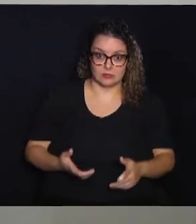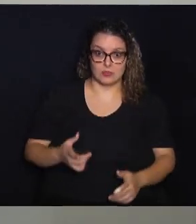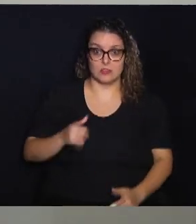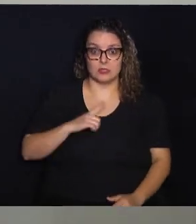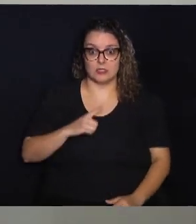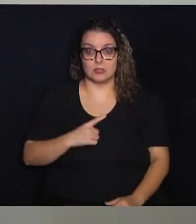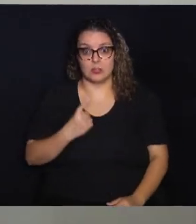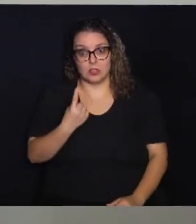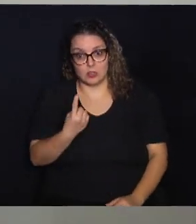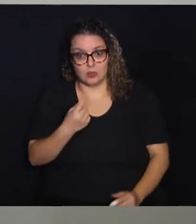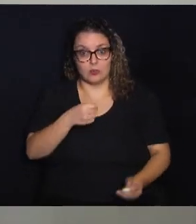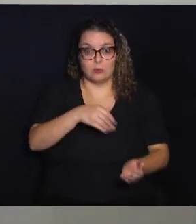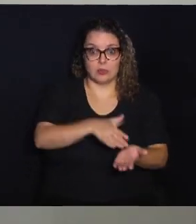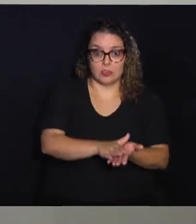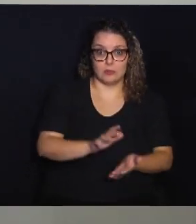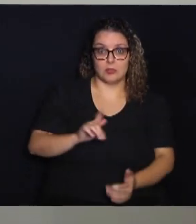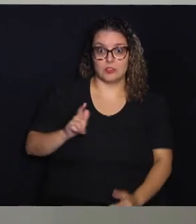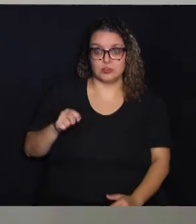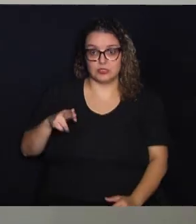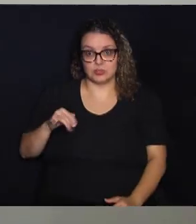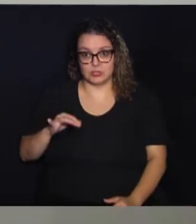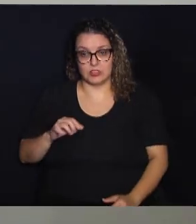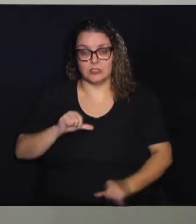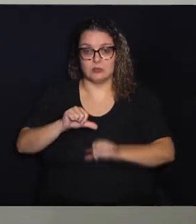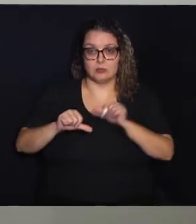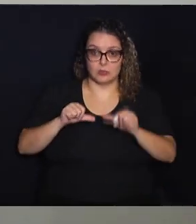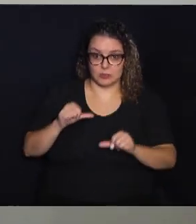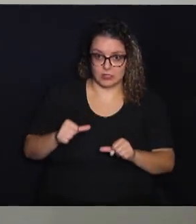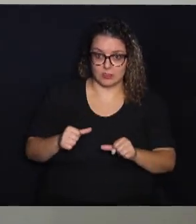apenas uma cópia do gene mutada, elas